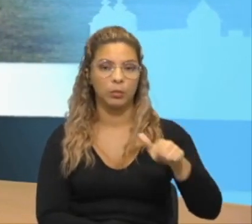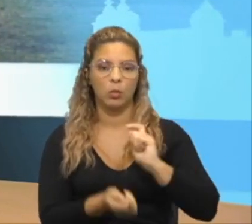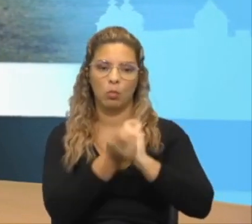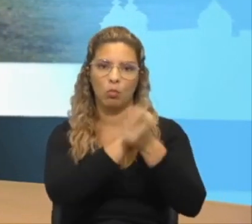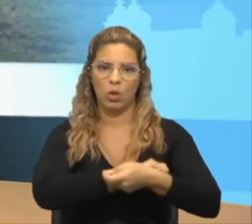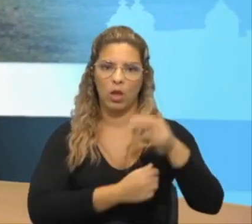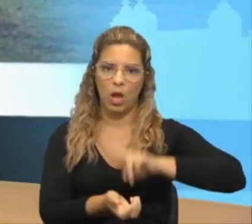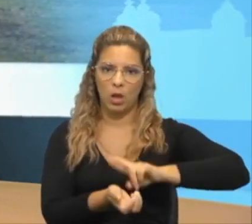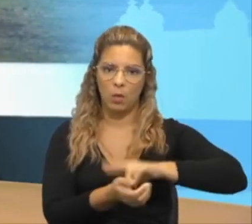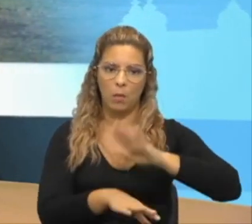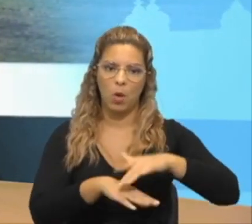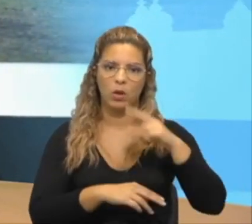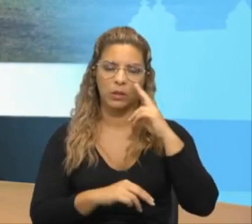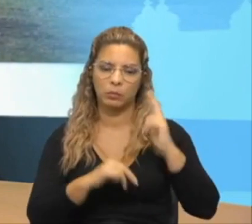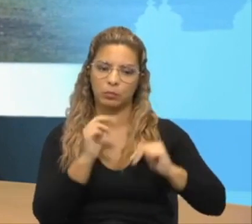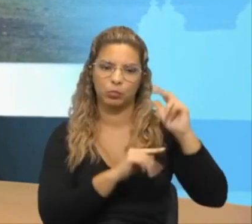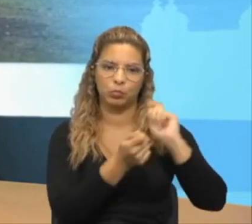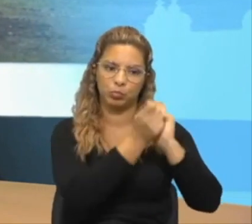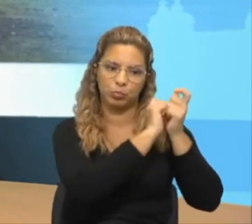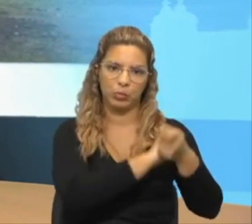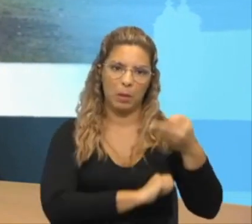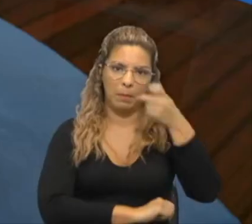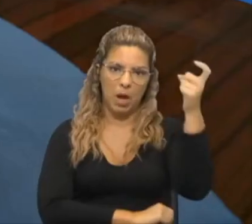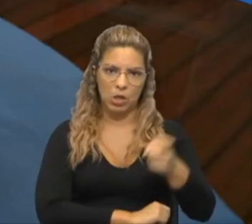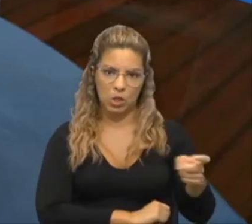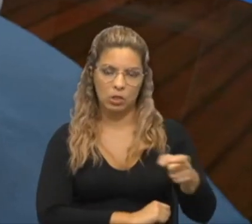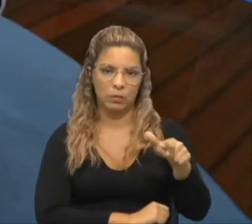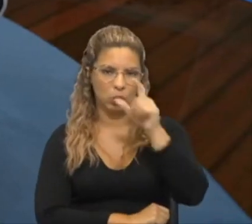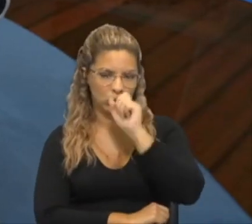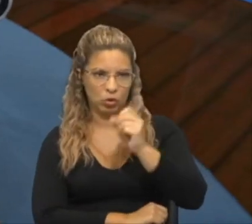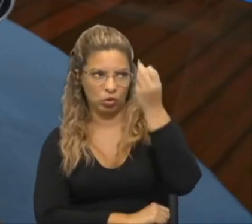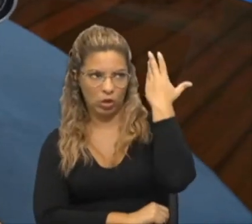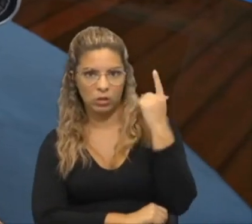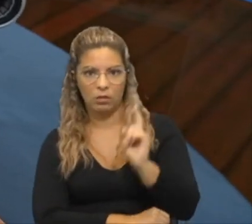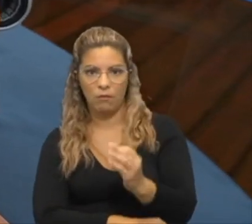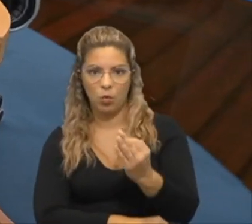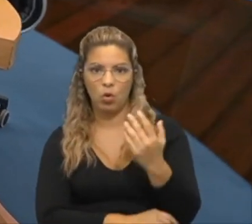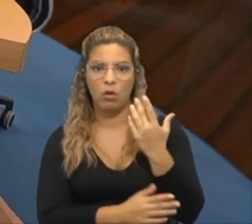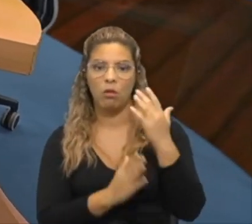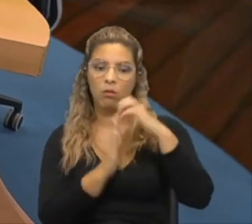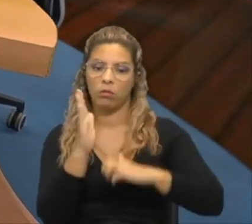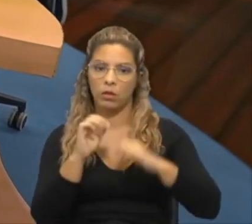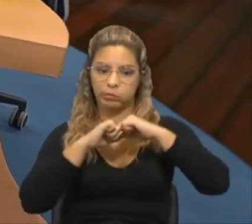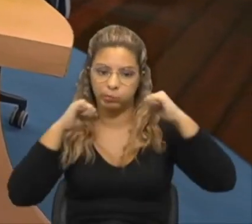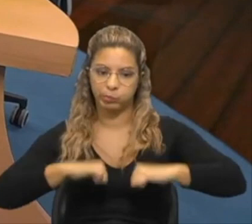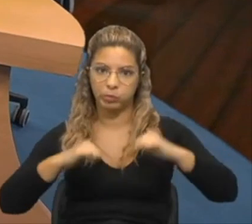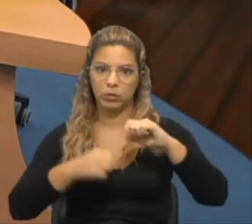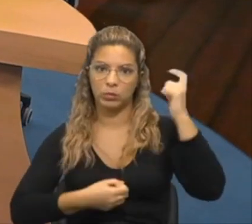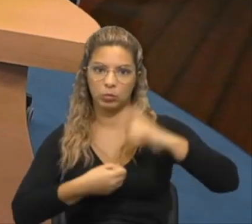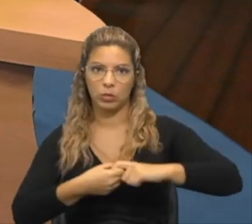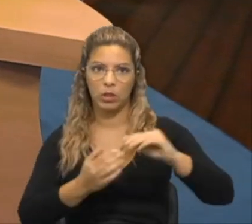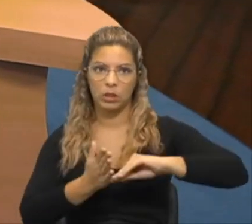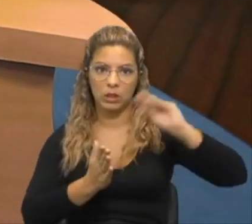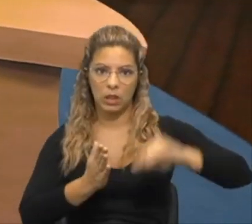respeito à construção da paz. Está esquecido esse tratado afirmado aqui em Lisboa e assinado